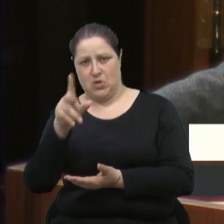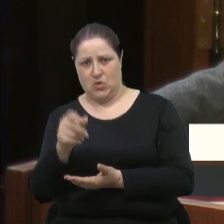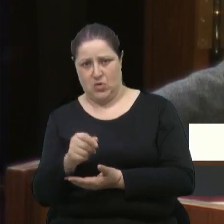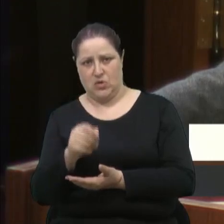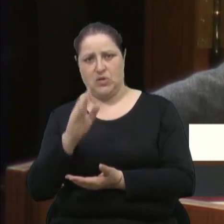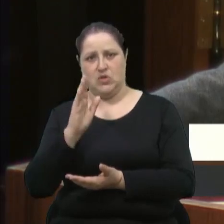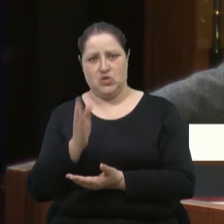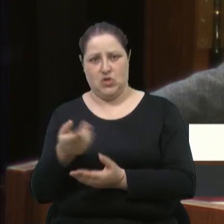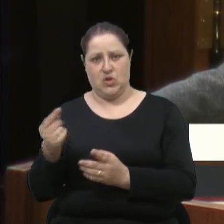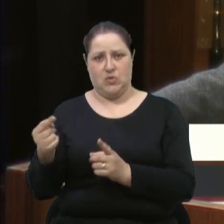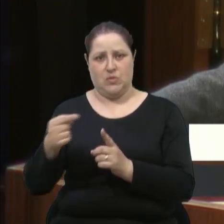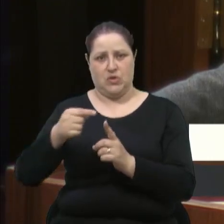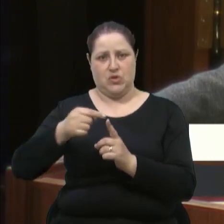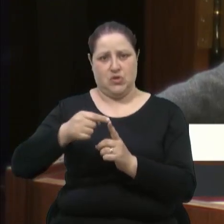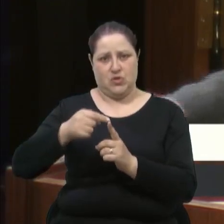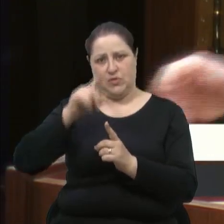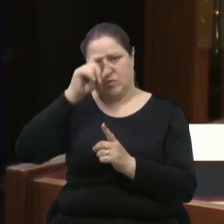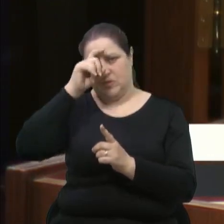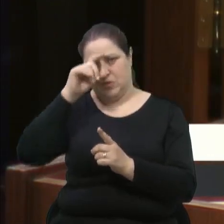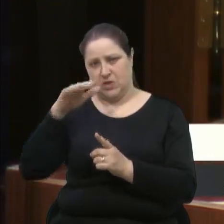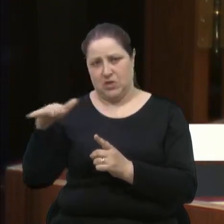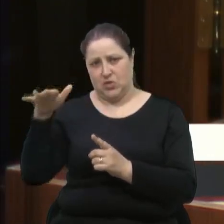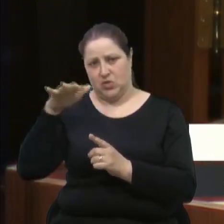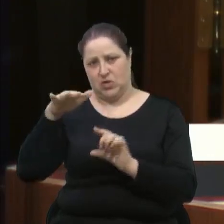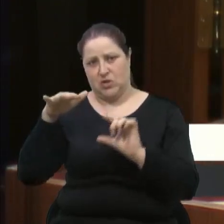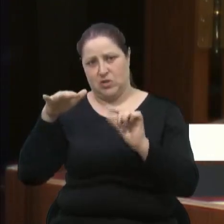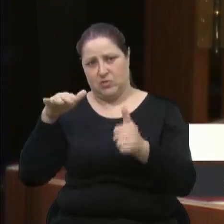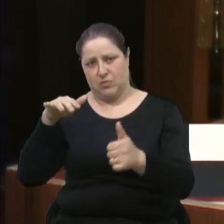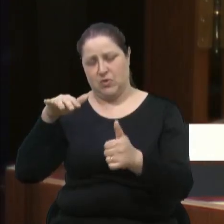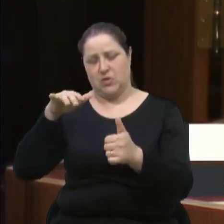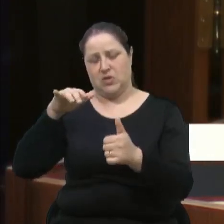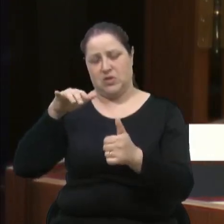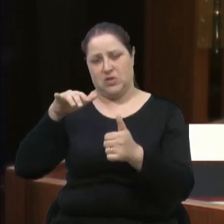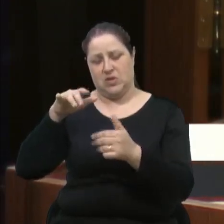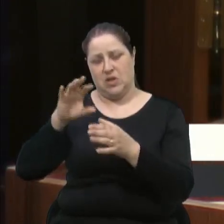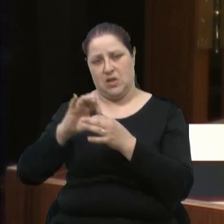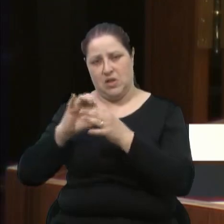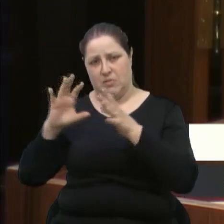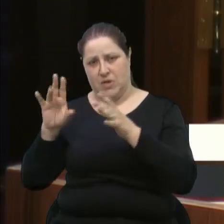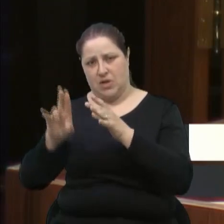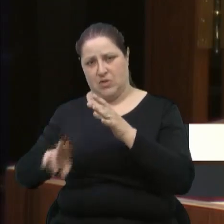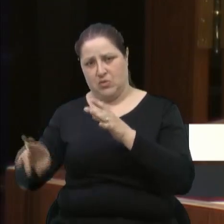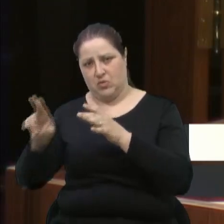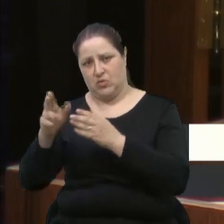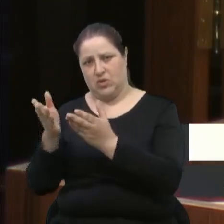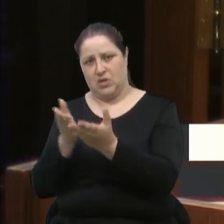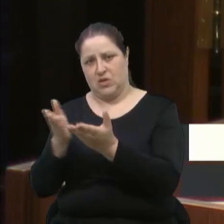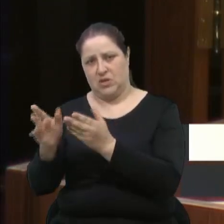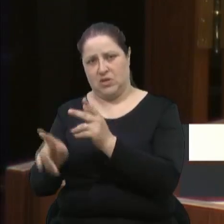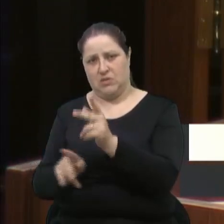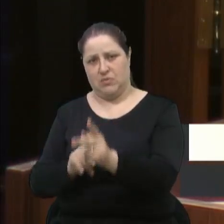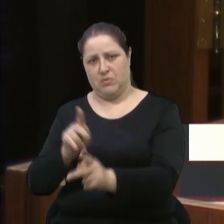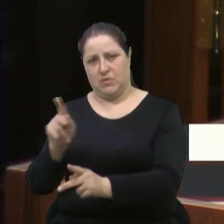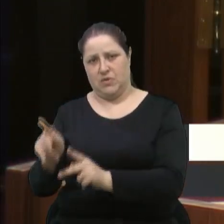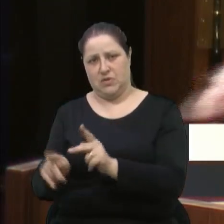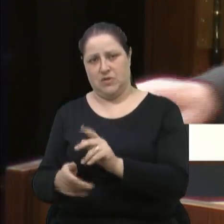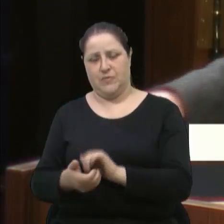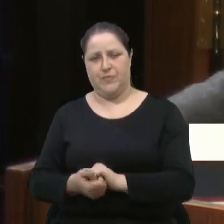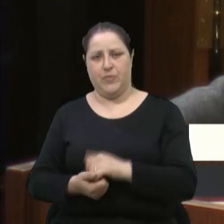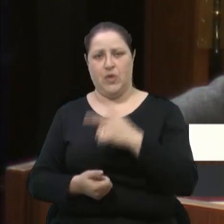que o Hospital Geral, depois de habilitado, pudesse prestar atendimento à população.